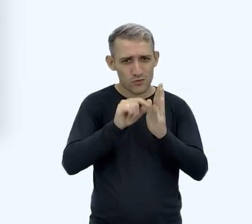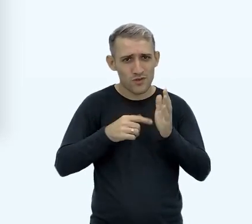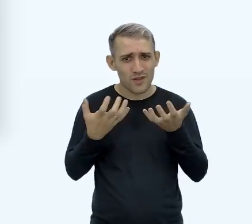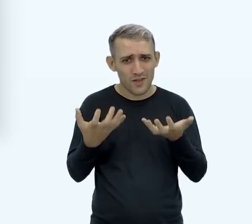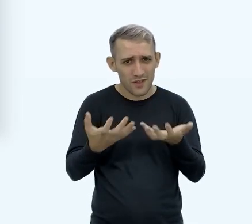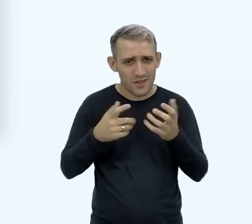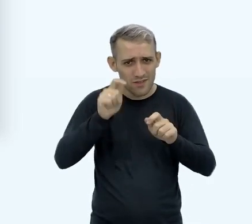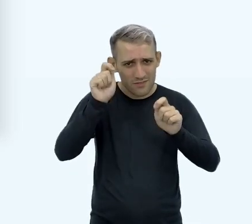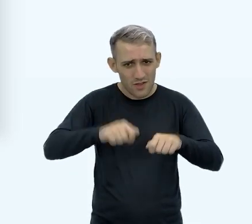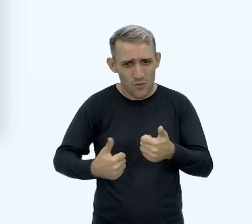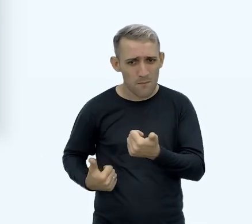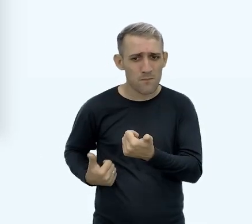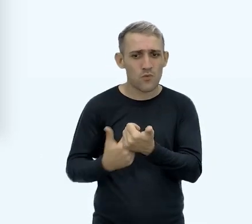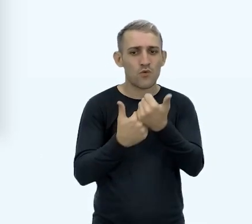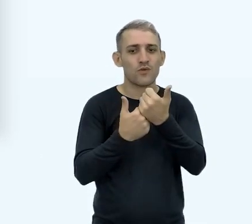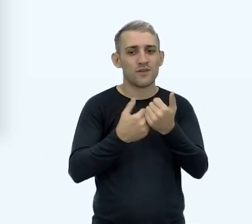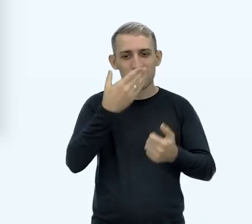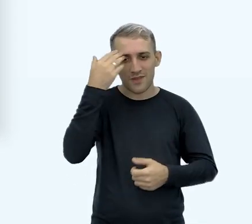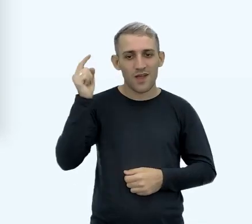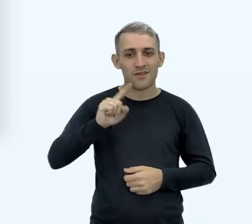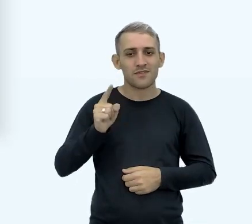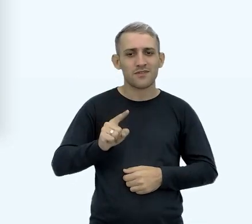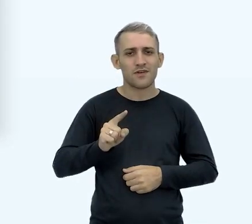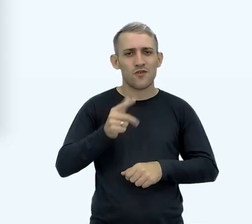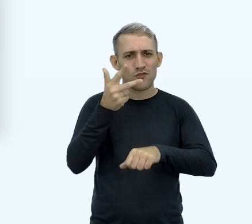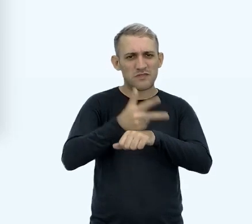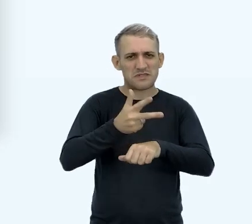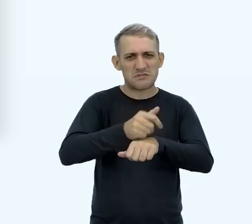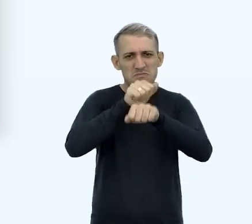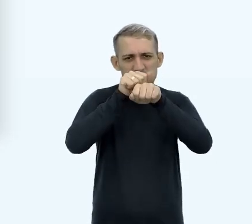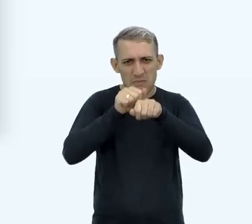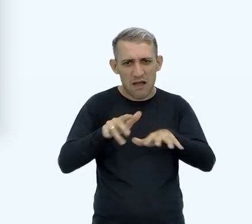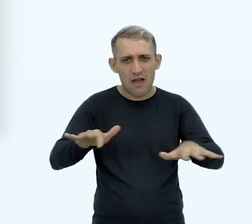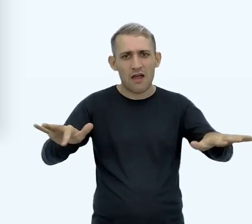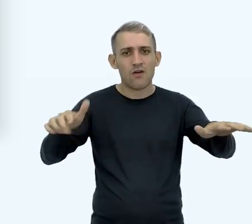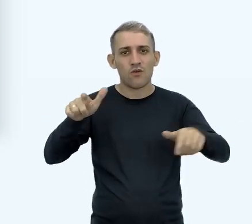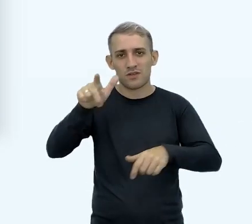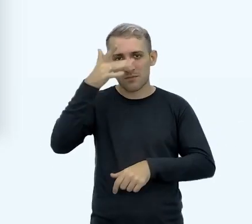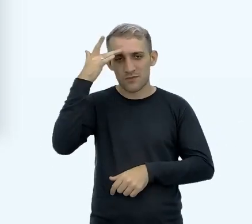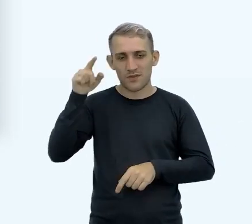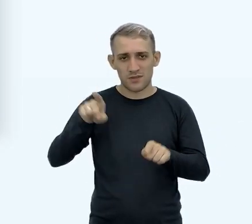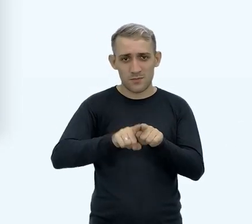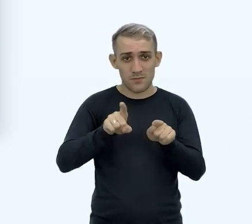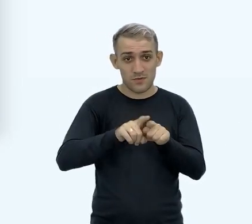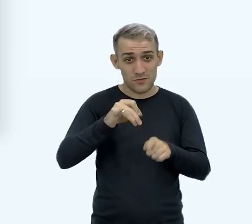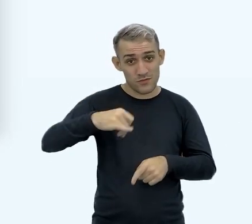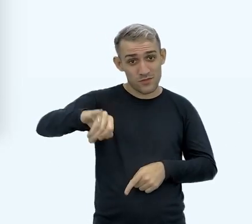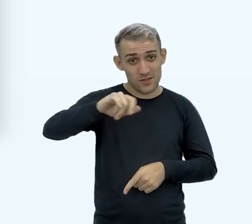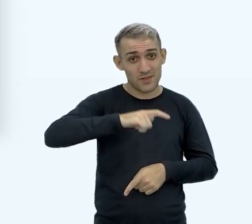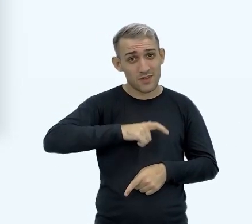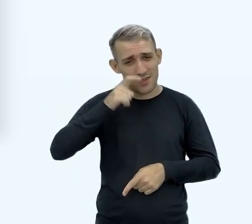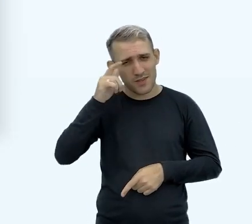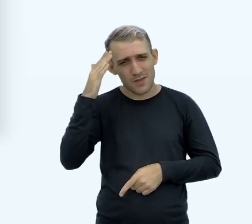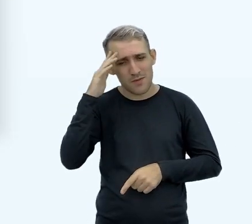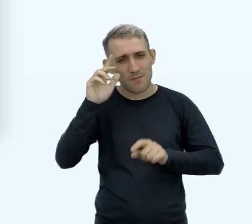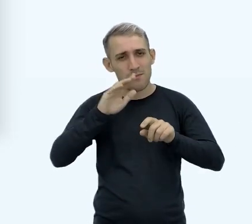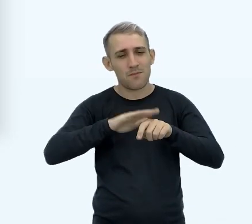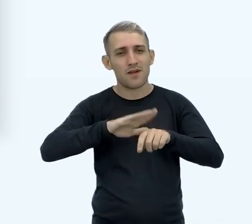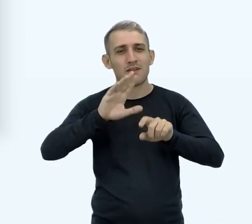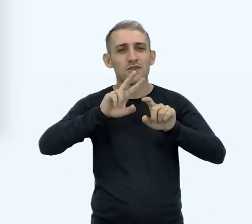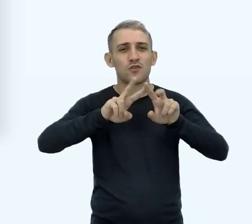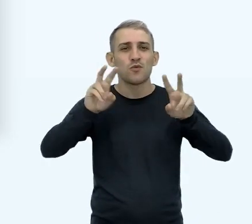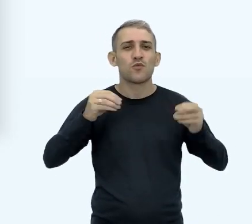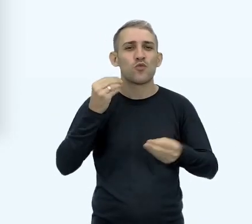um apoio para o canal, não esqueça de divulgar esse vídeo para outras pessoas. E se você tiver interesse em saber mais como é